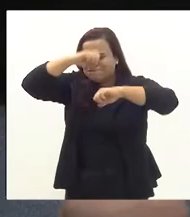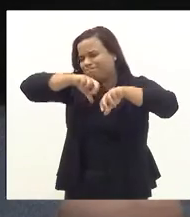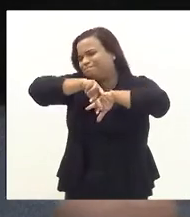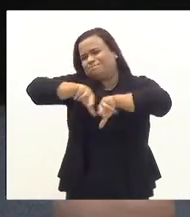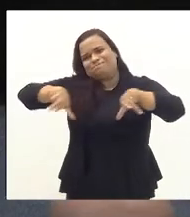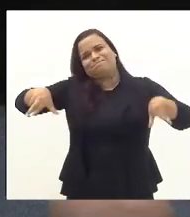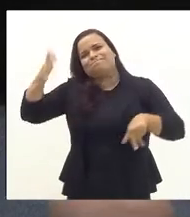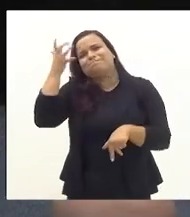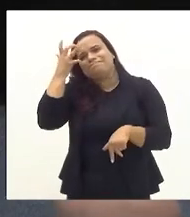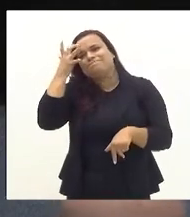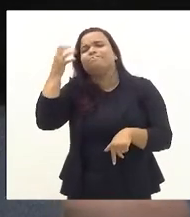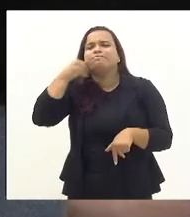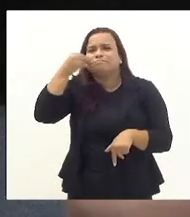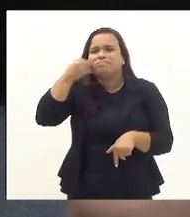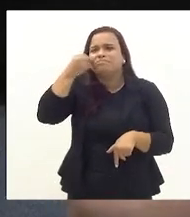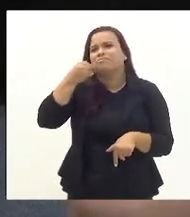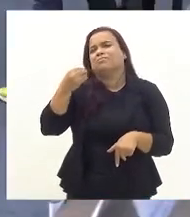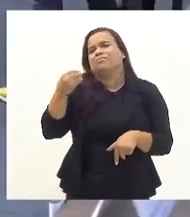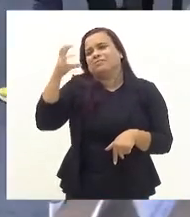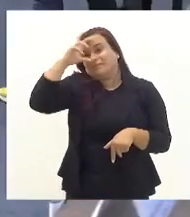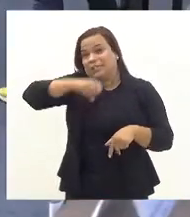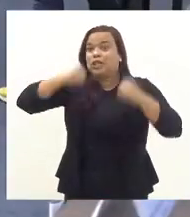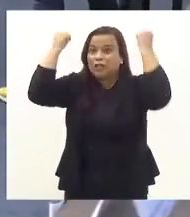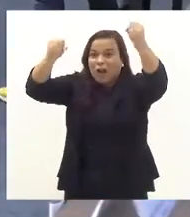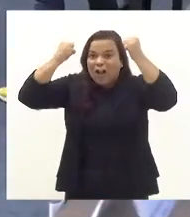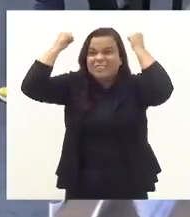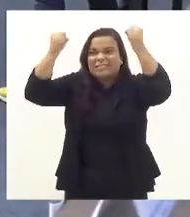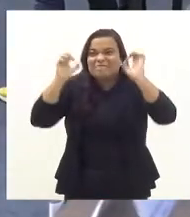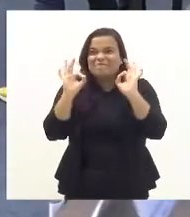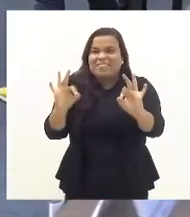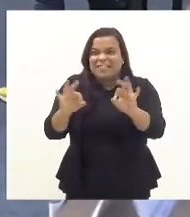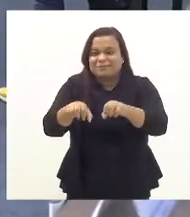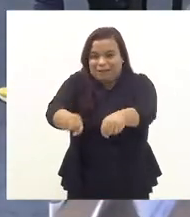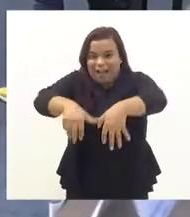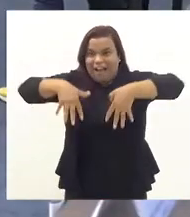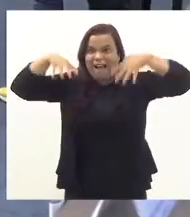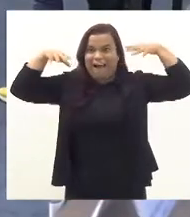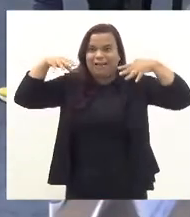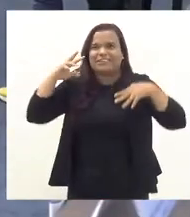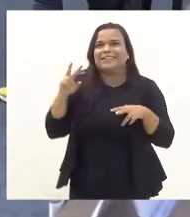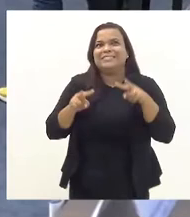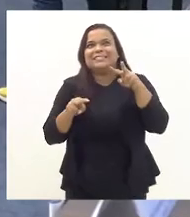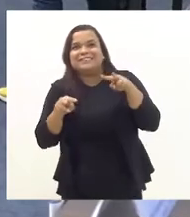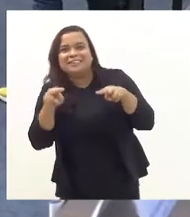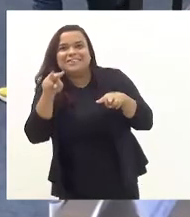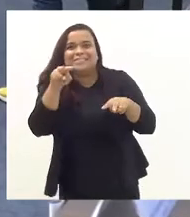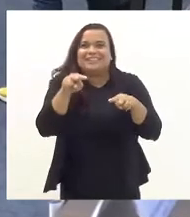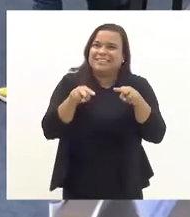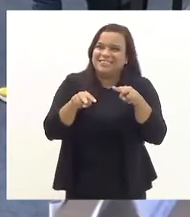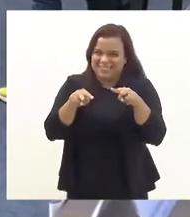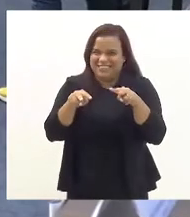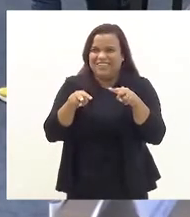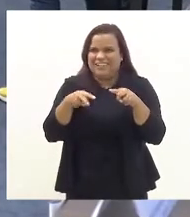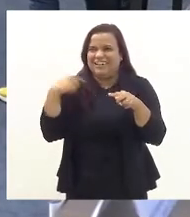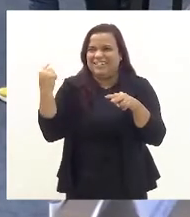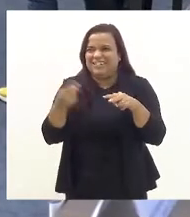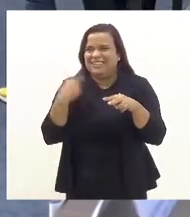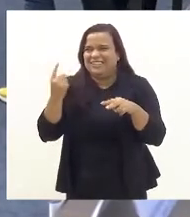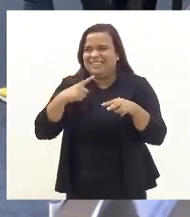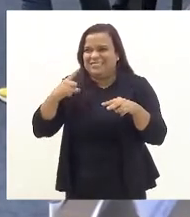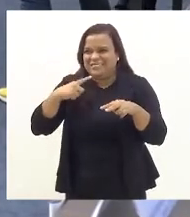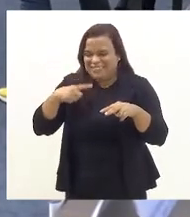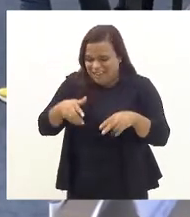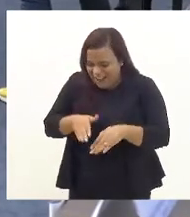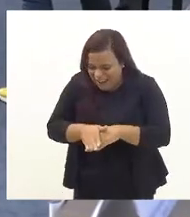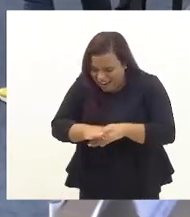né, aprendi a ser um torcedor raiz de arquibancada, aquela arquibancada que a gente raspava e saía aquele